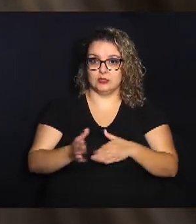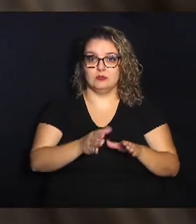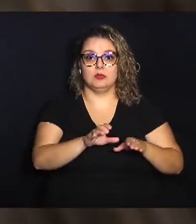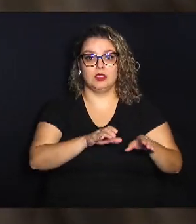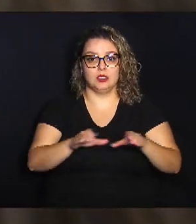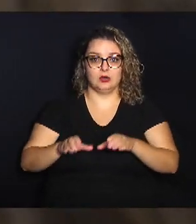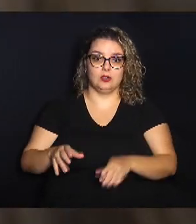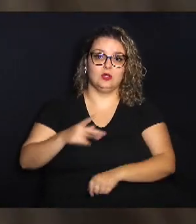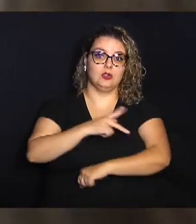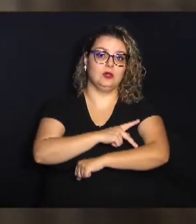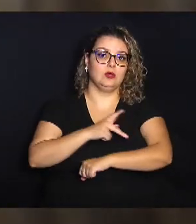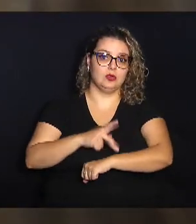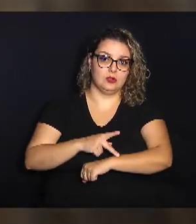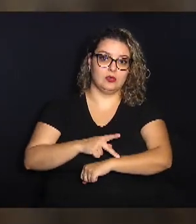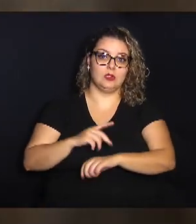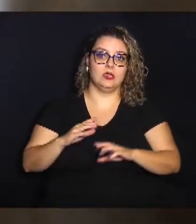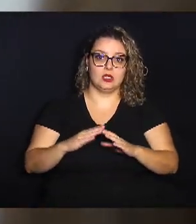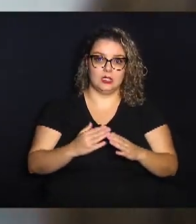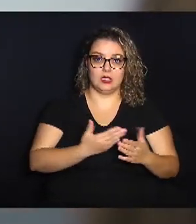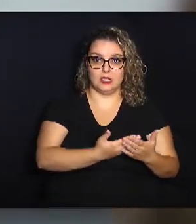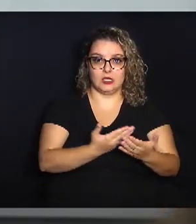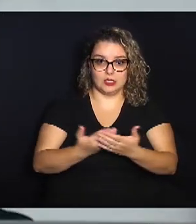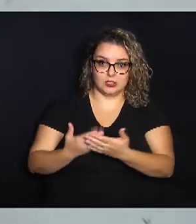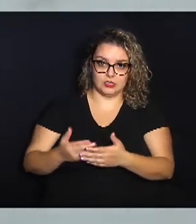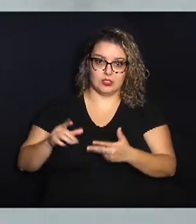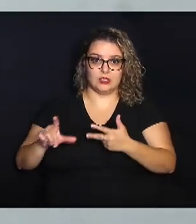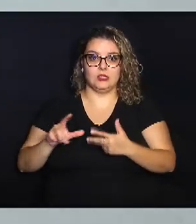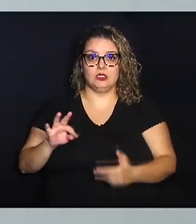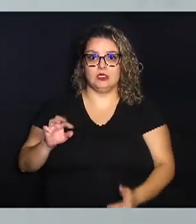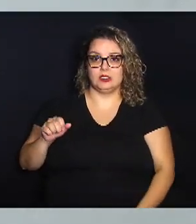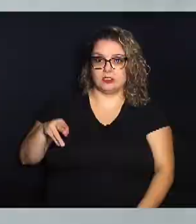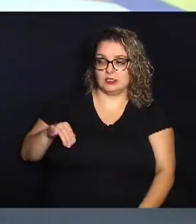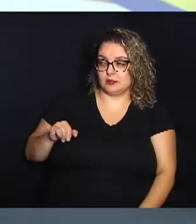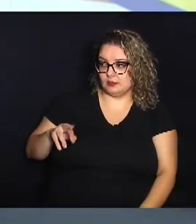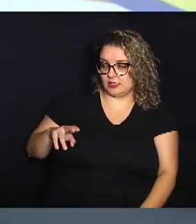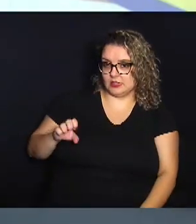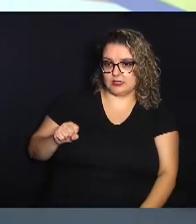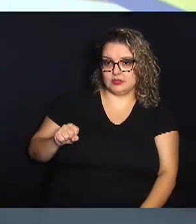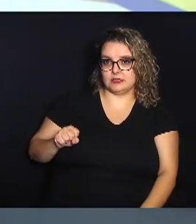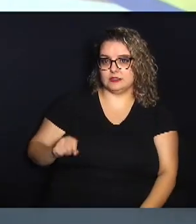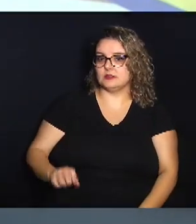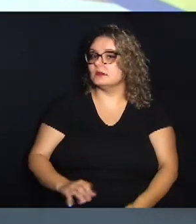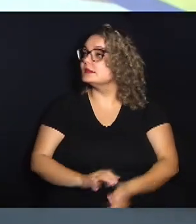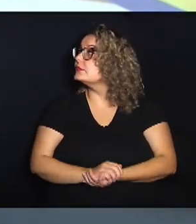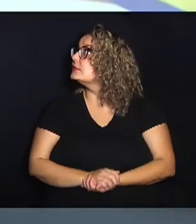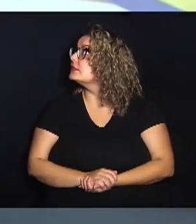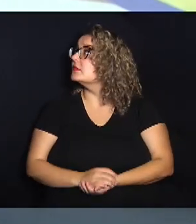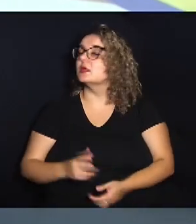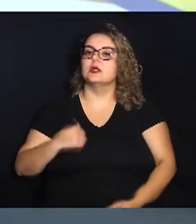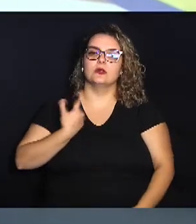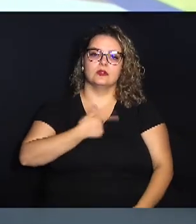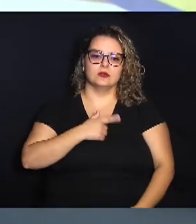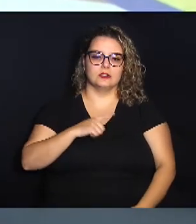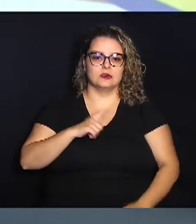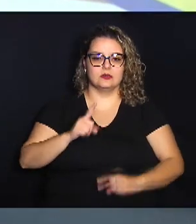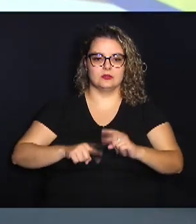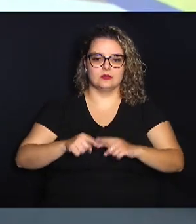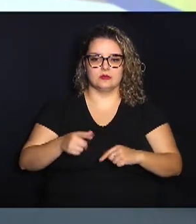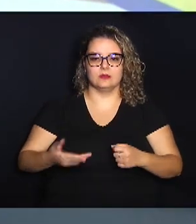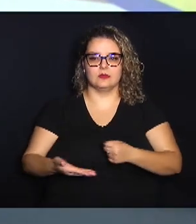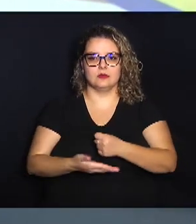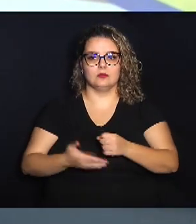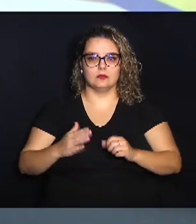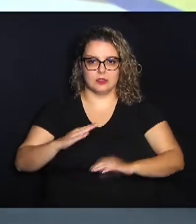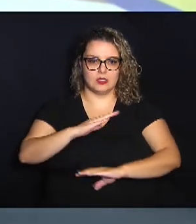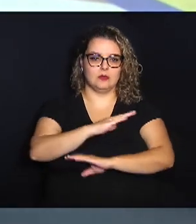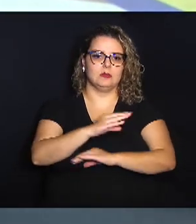coordenadora pedagógica da Escola do Legislativo, Tamires Vasconcelos. A gente tem o material base, né, para o Câmara na Escola,